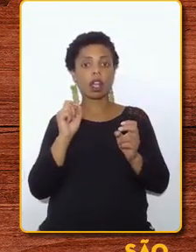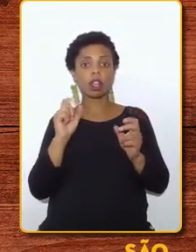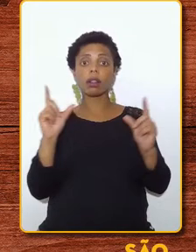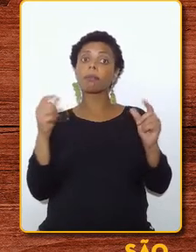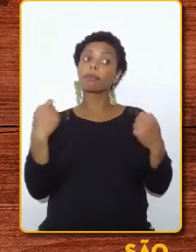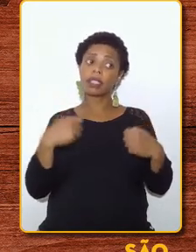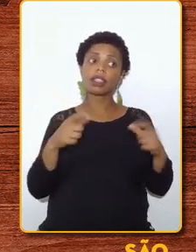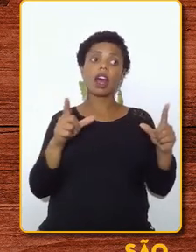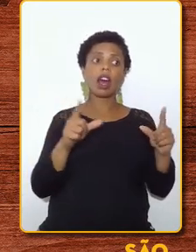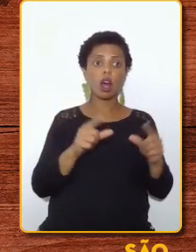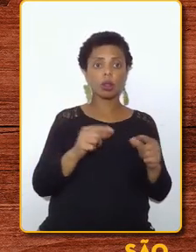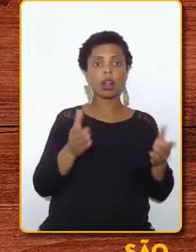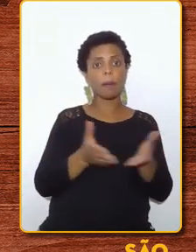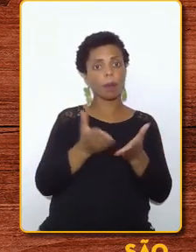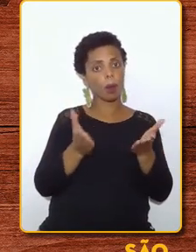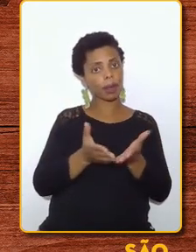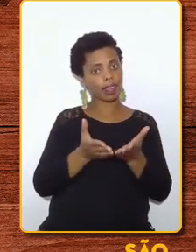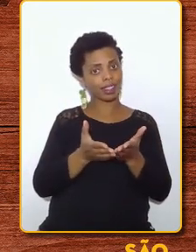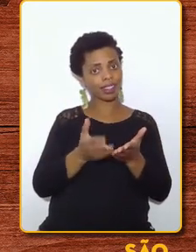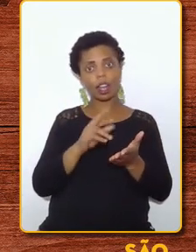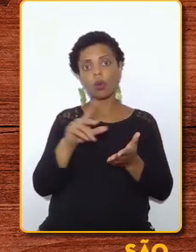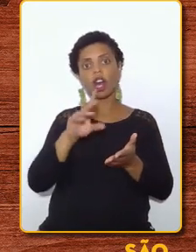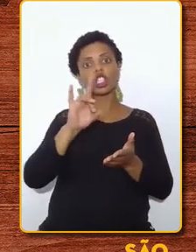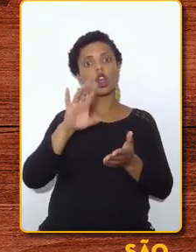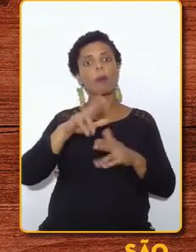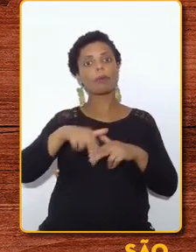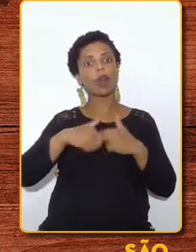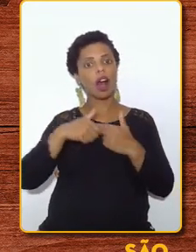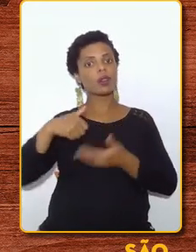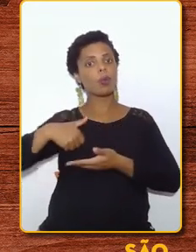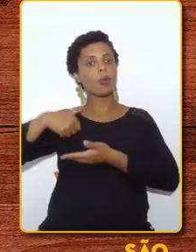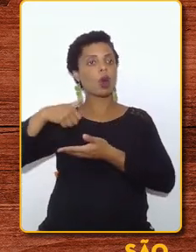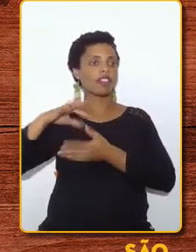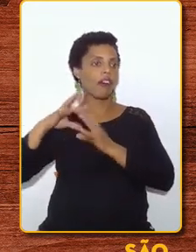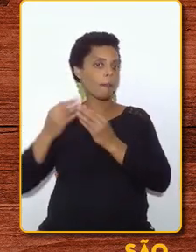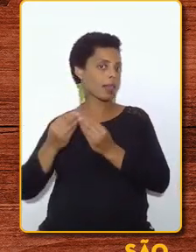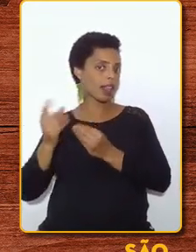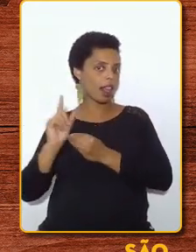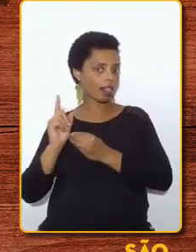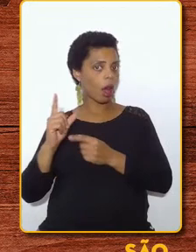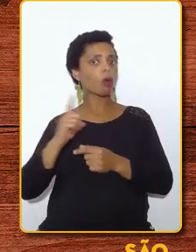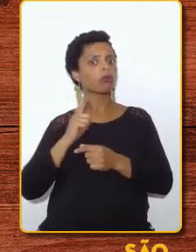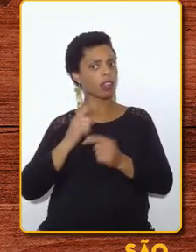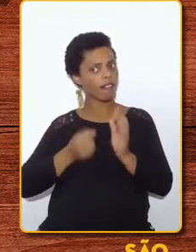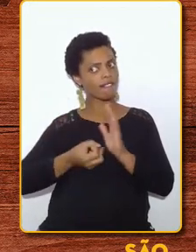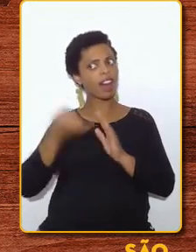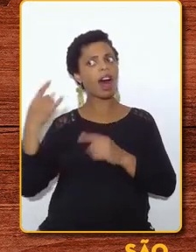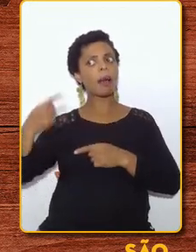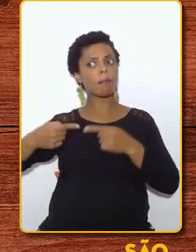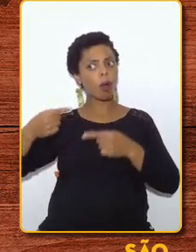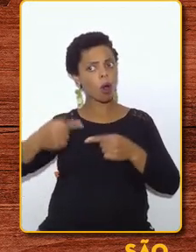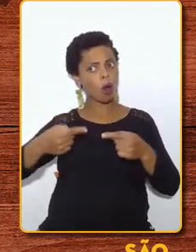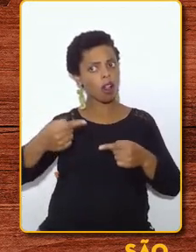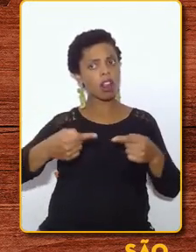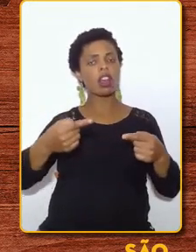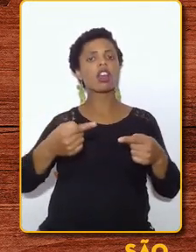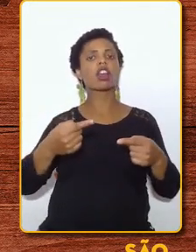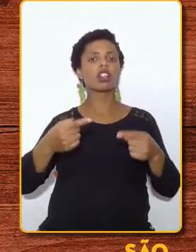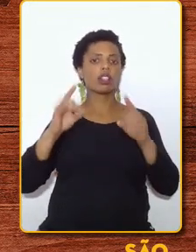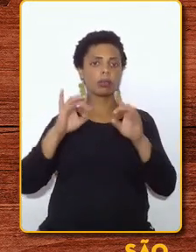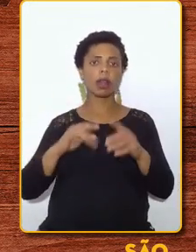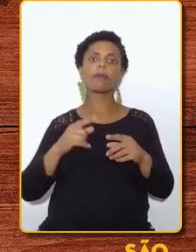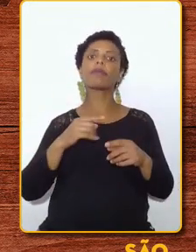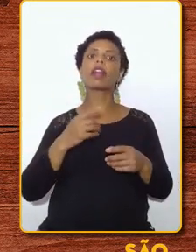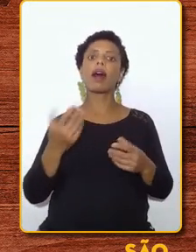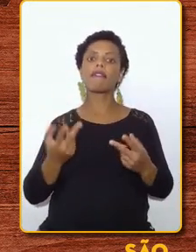Que não foi só por conta do Bolsa Família, foi um conjunto de políticas, em especial valorização do salário mínimo, aumento de